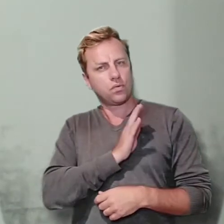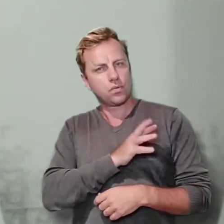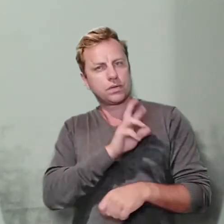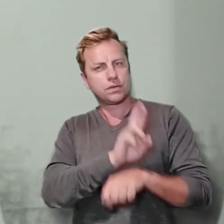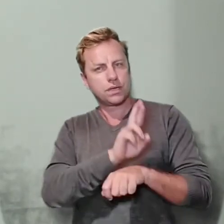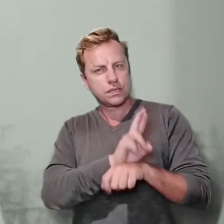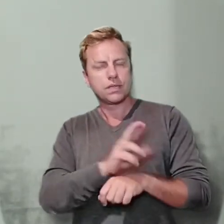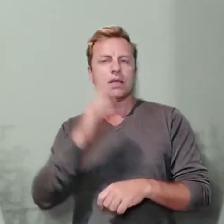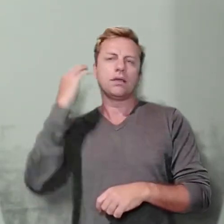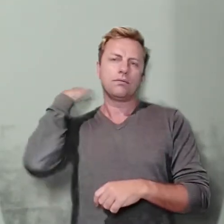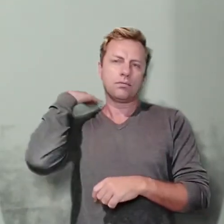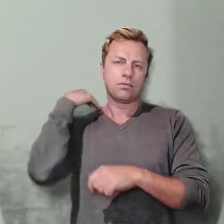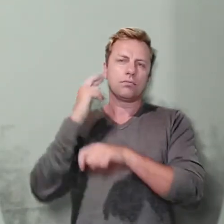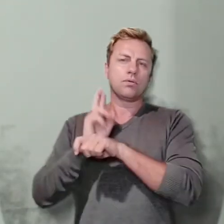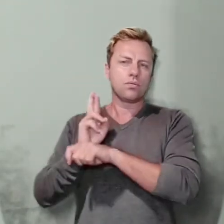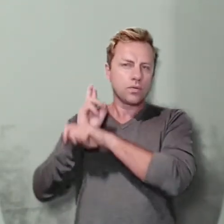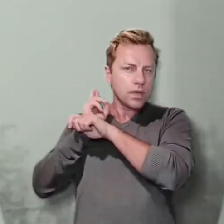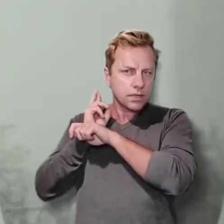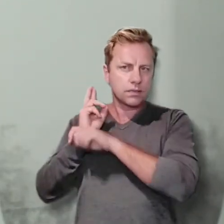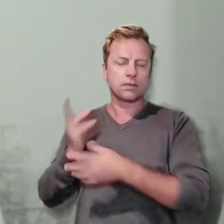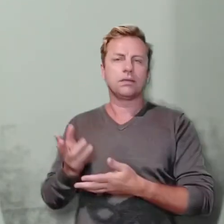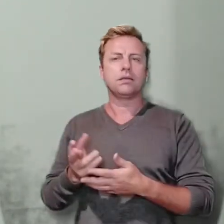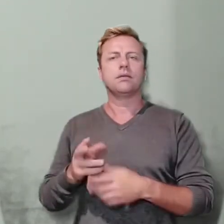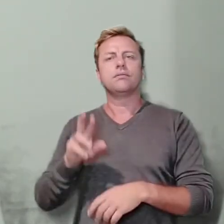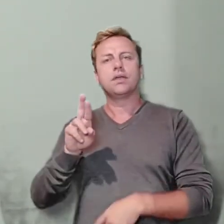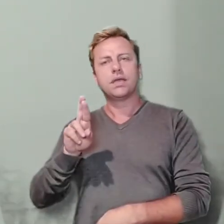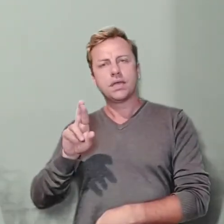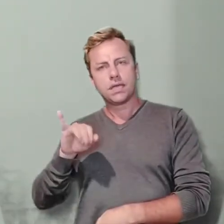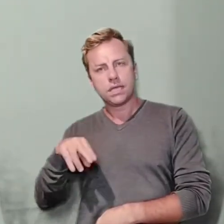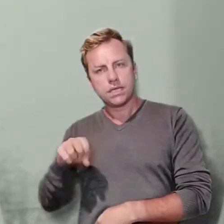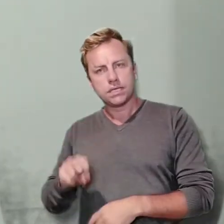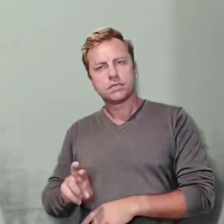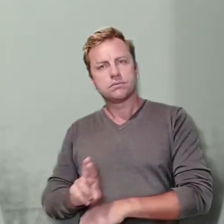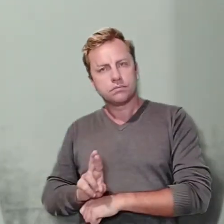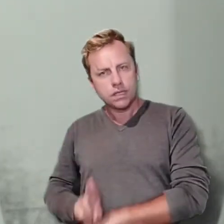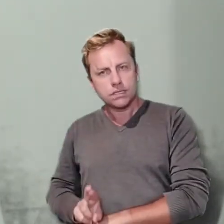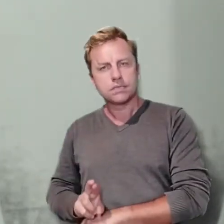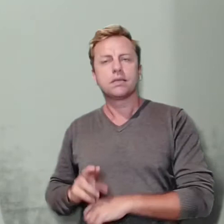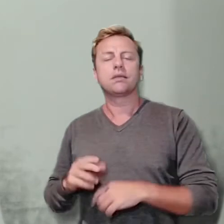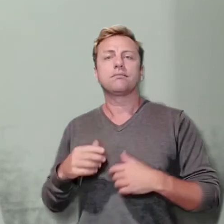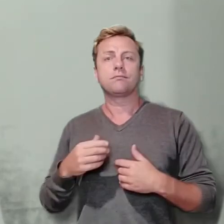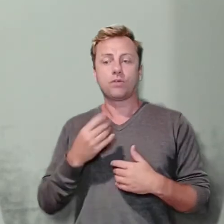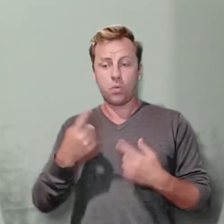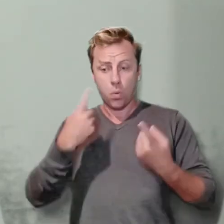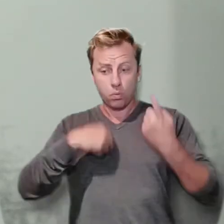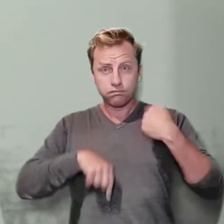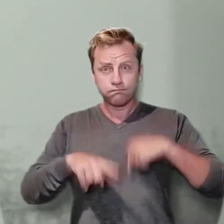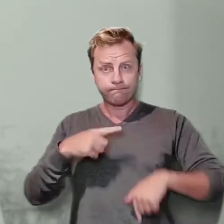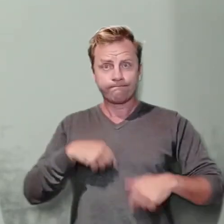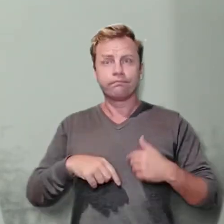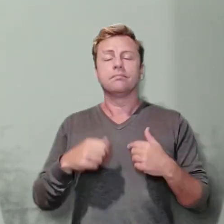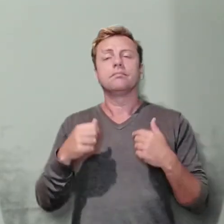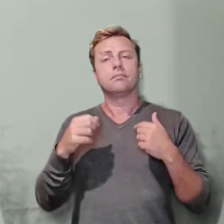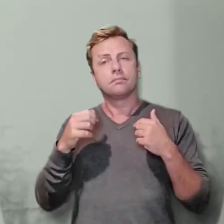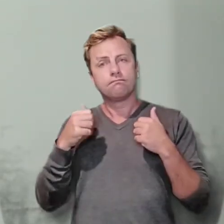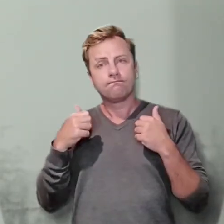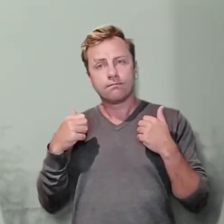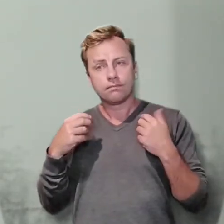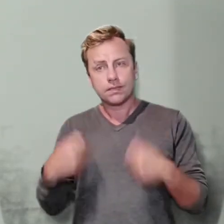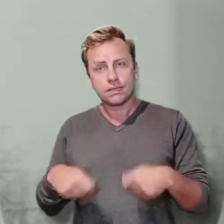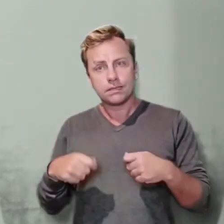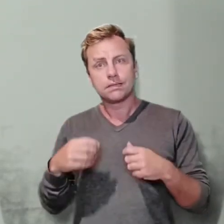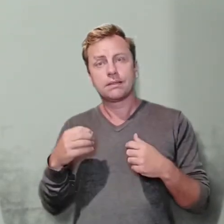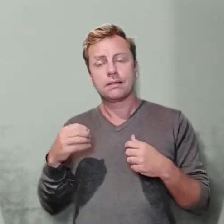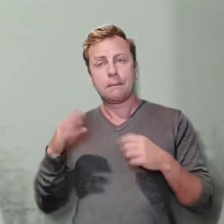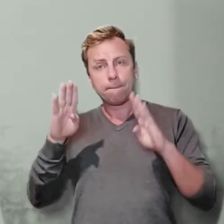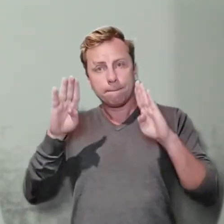coração com reserva, um pulmão com reserva, rins com reserva, um organismo que